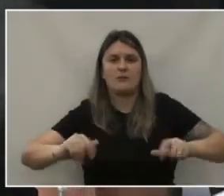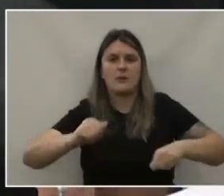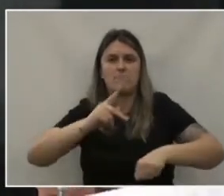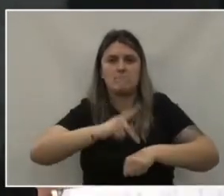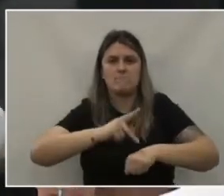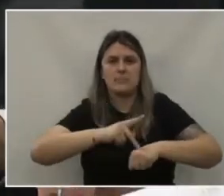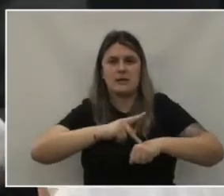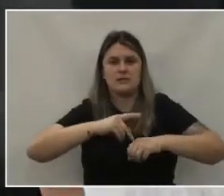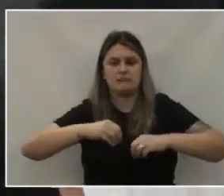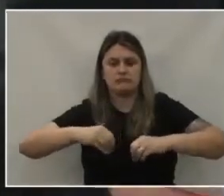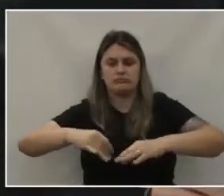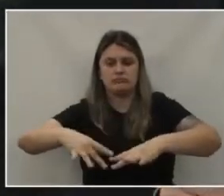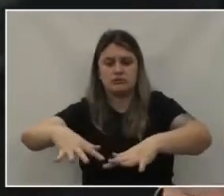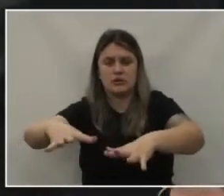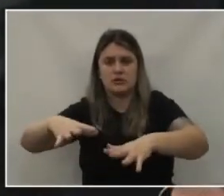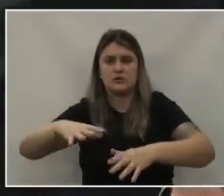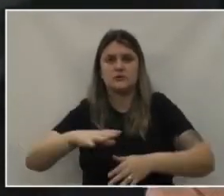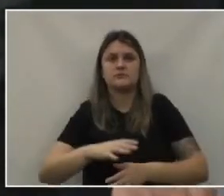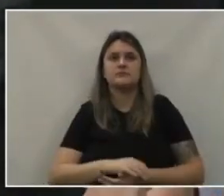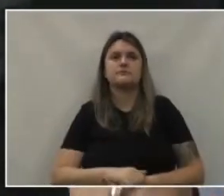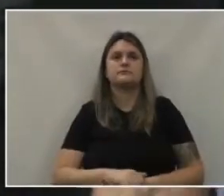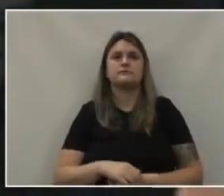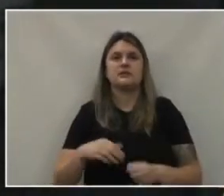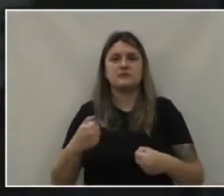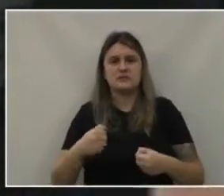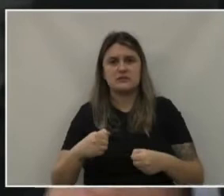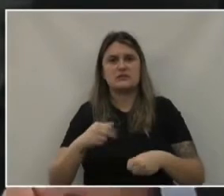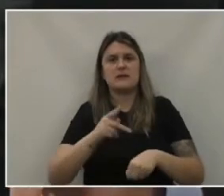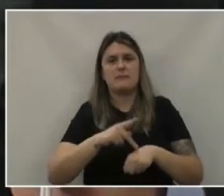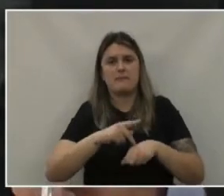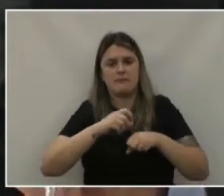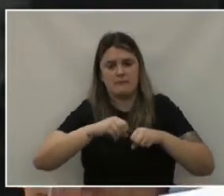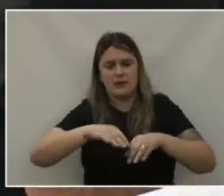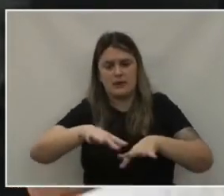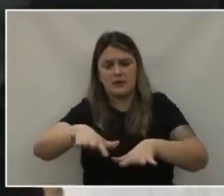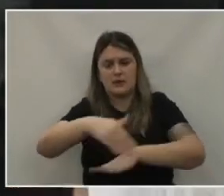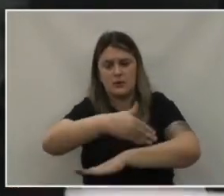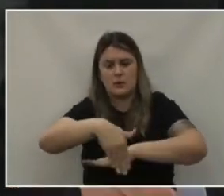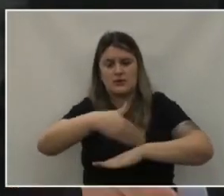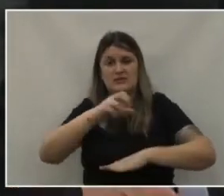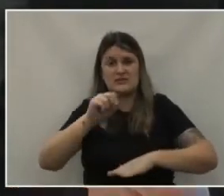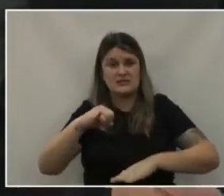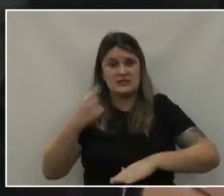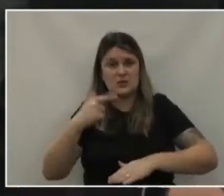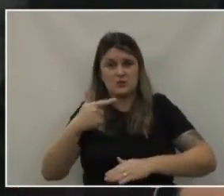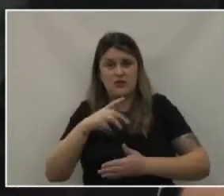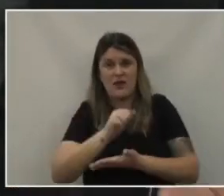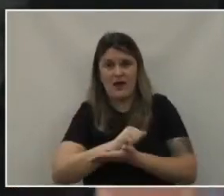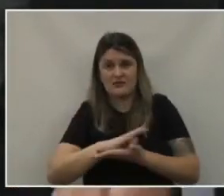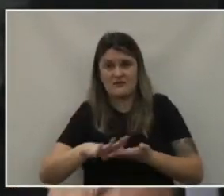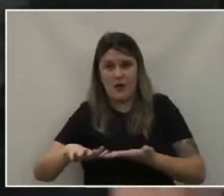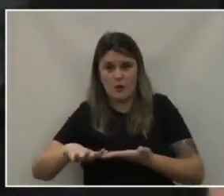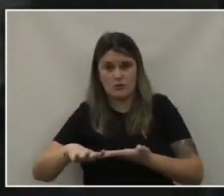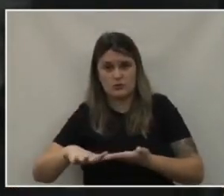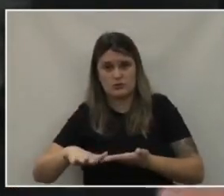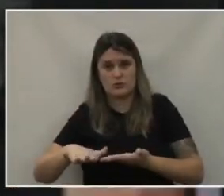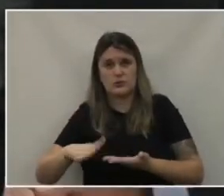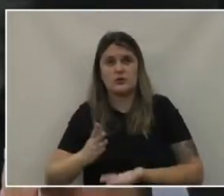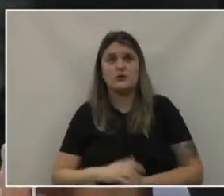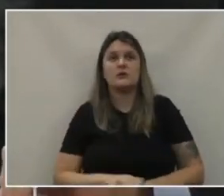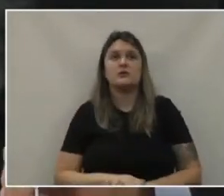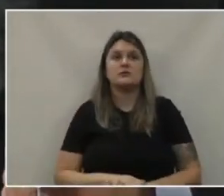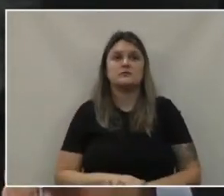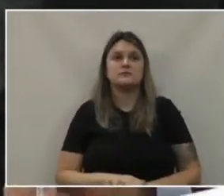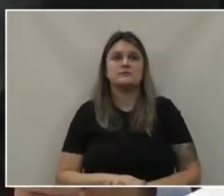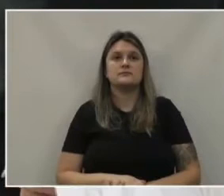pedra da beiradinha ali e jogar no meio. Tem que colocar pedra na rua, já que não tem um programa de pavimentação que